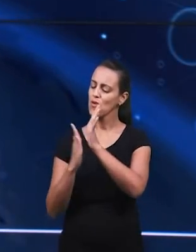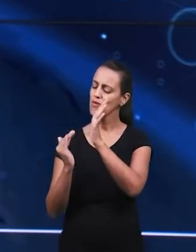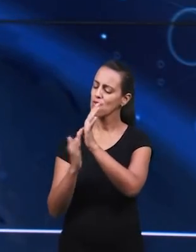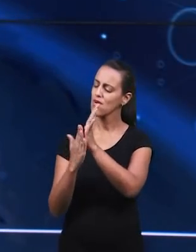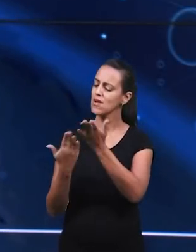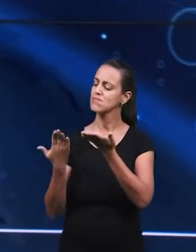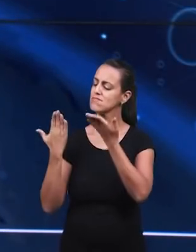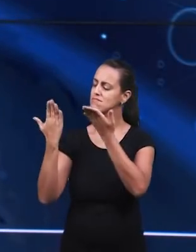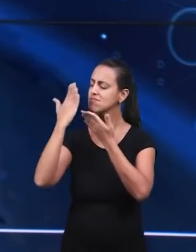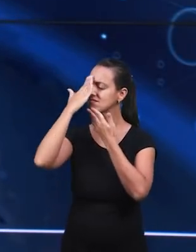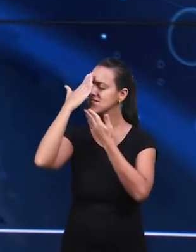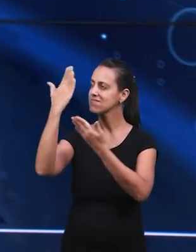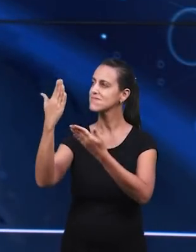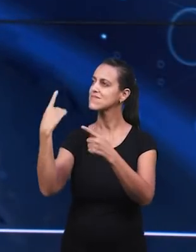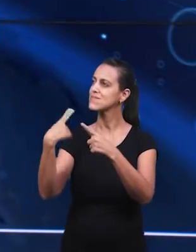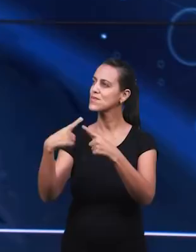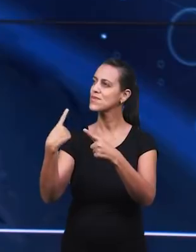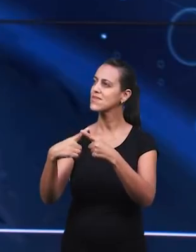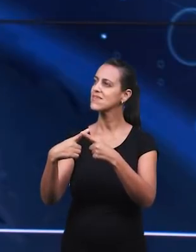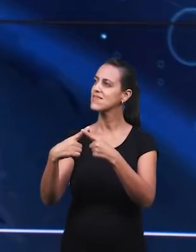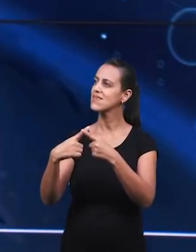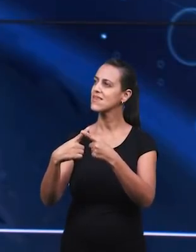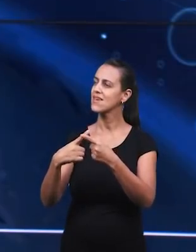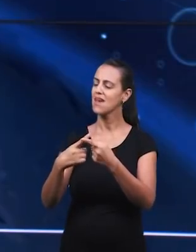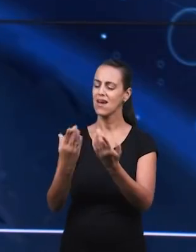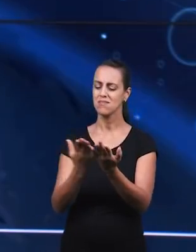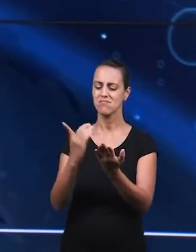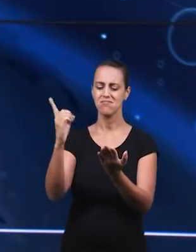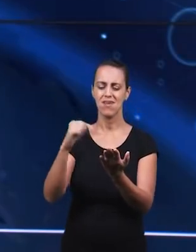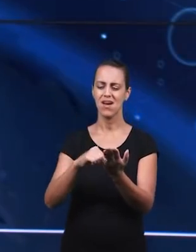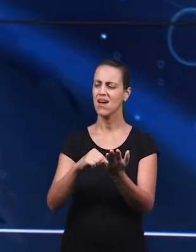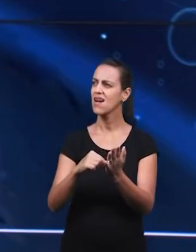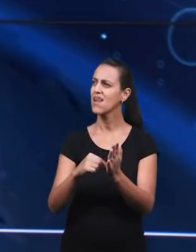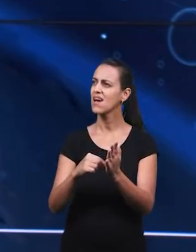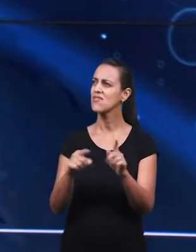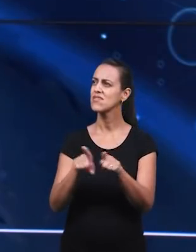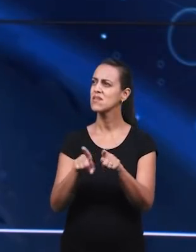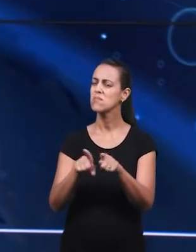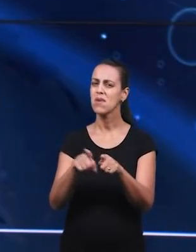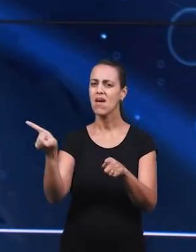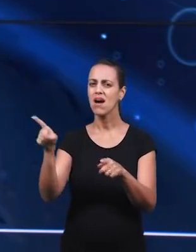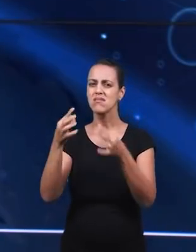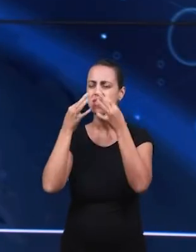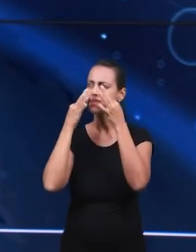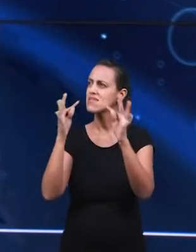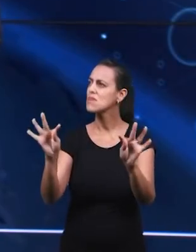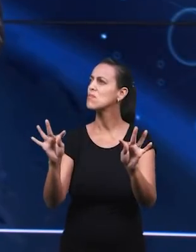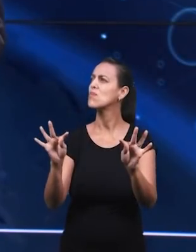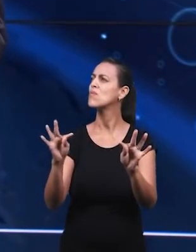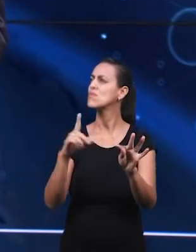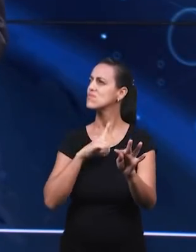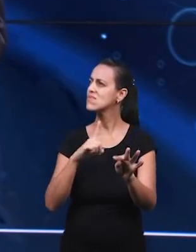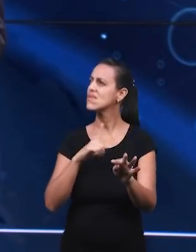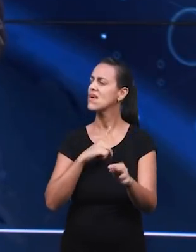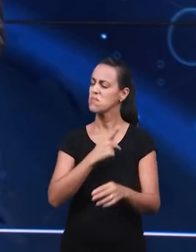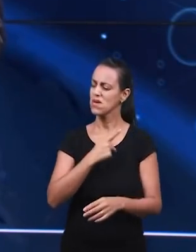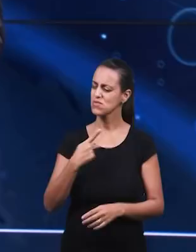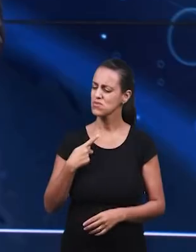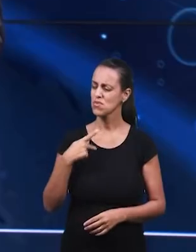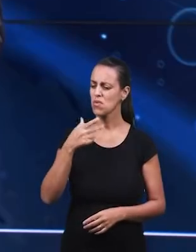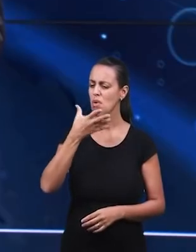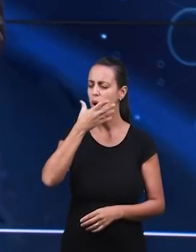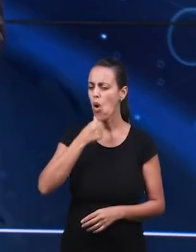Bendizemos a Ti por esta tão maravilhosa palavra de testemunho dada pelos nossos irmãos e pastores